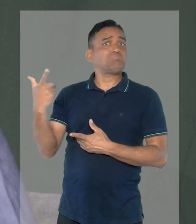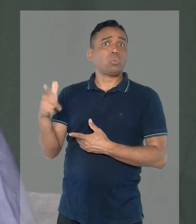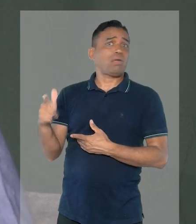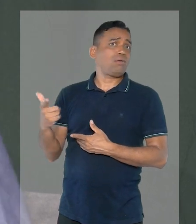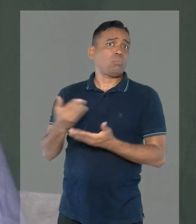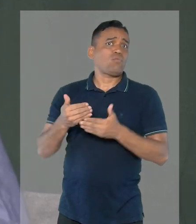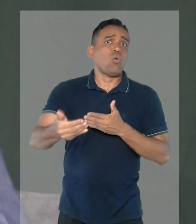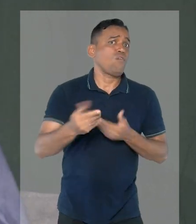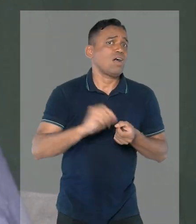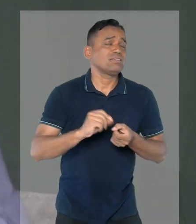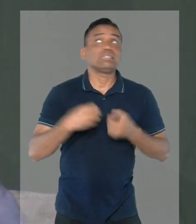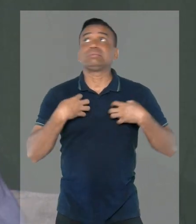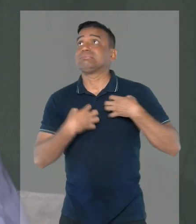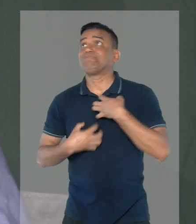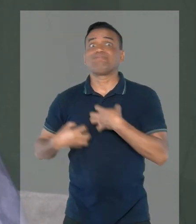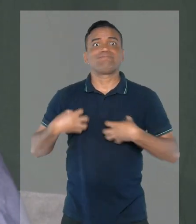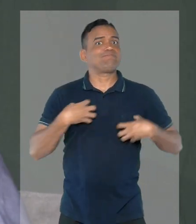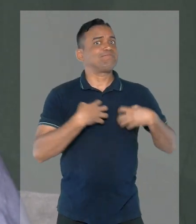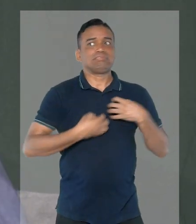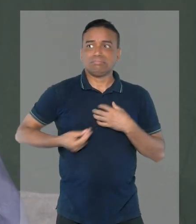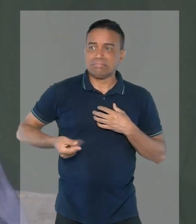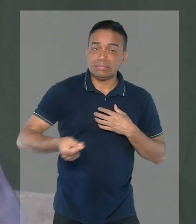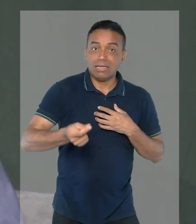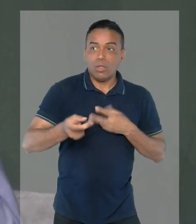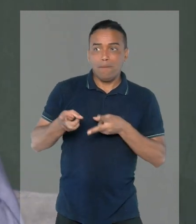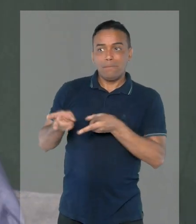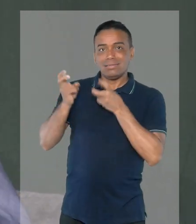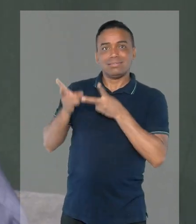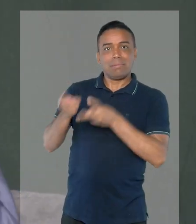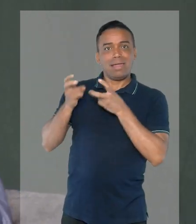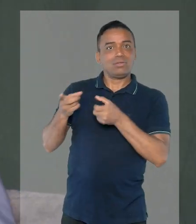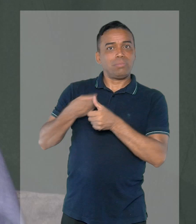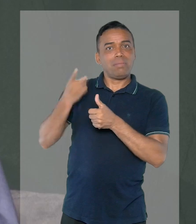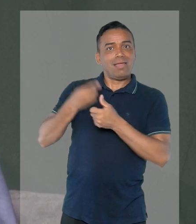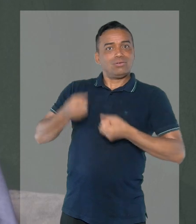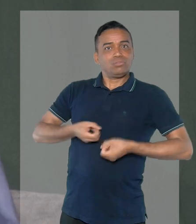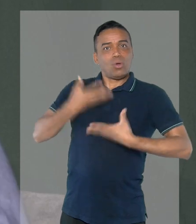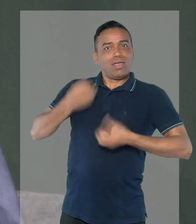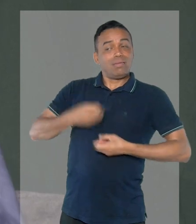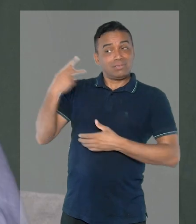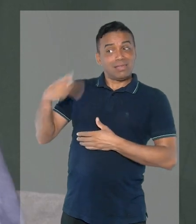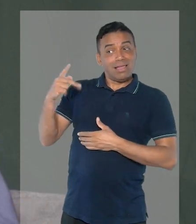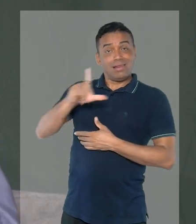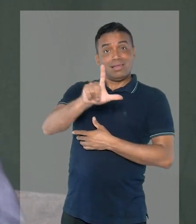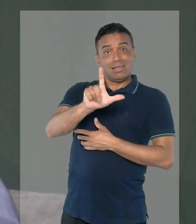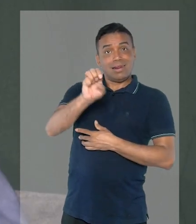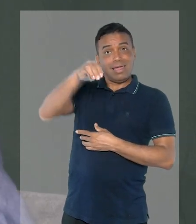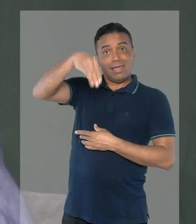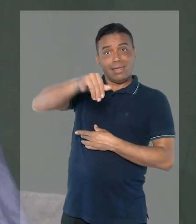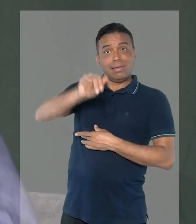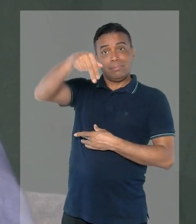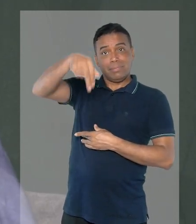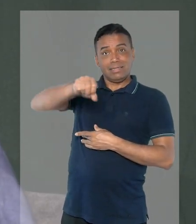Assim? Então isso me angustiou muito por um tempo, e eu fui percebendo que os primeiros poemas dos livros do Leminski tinham